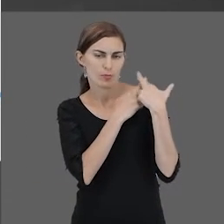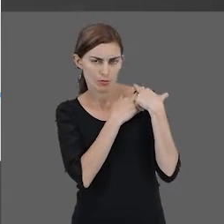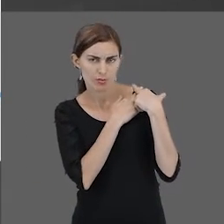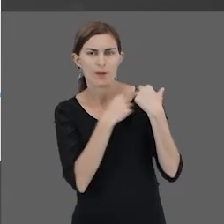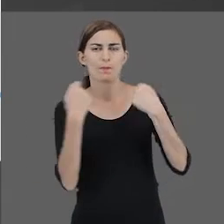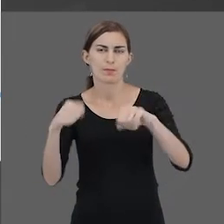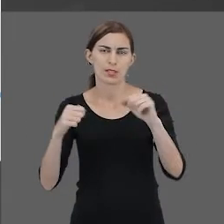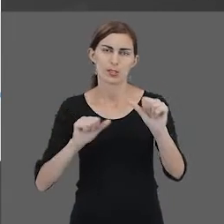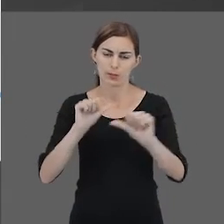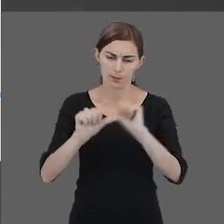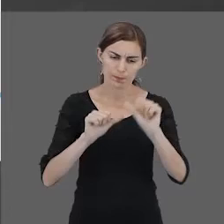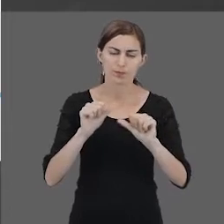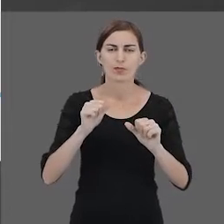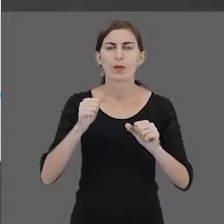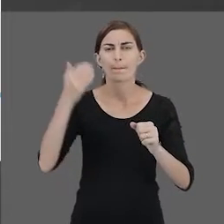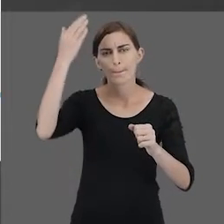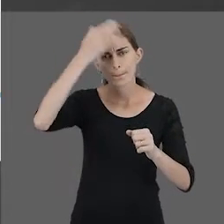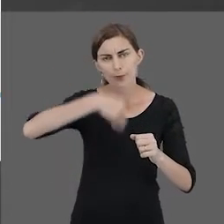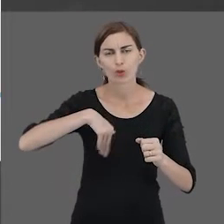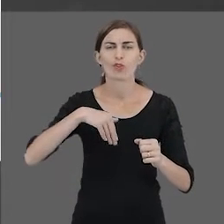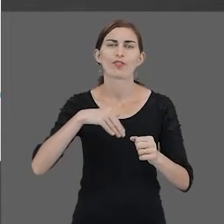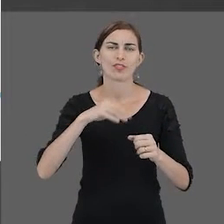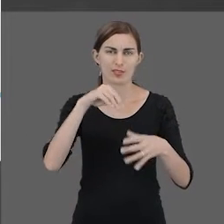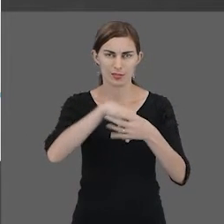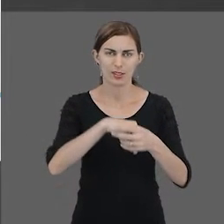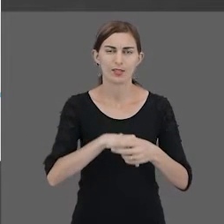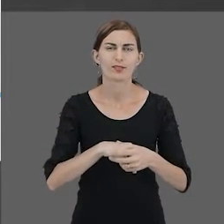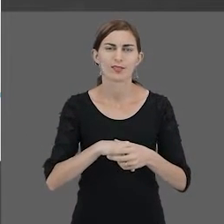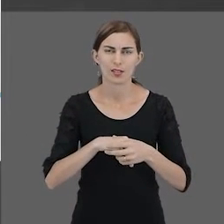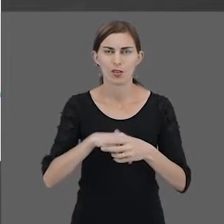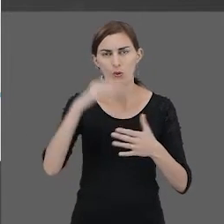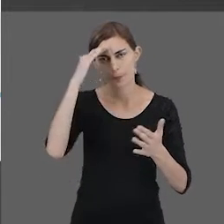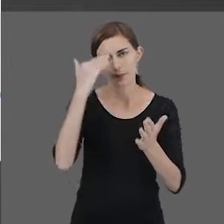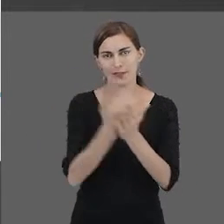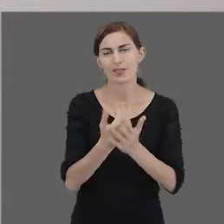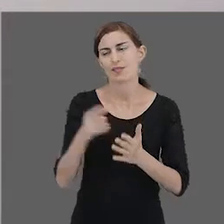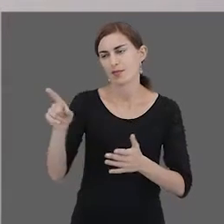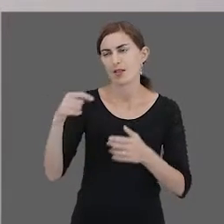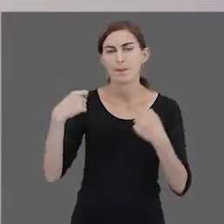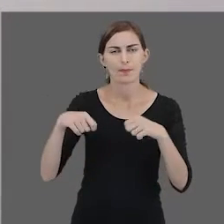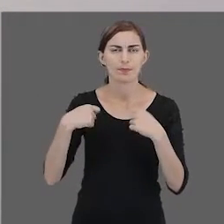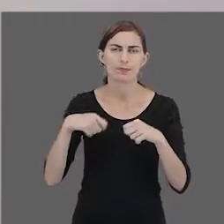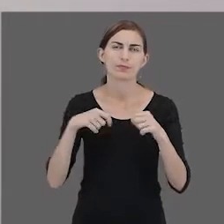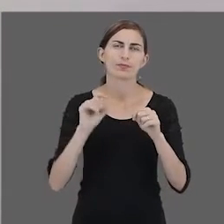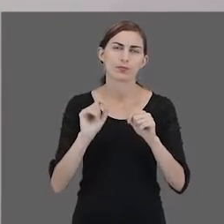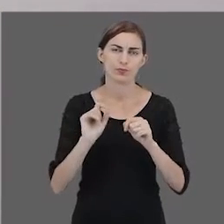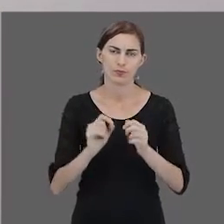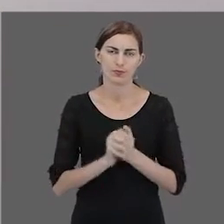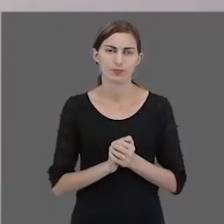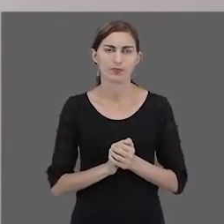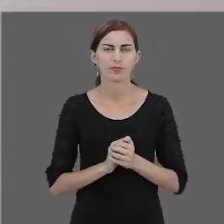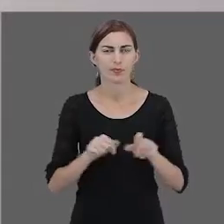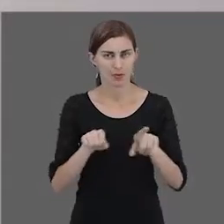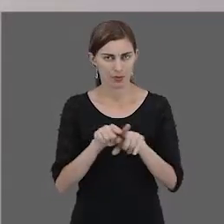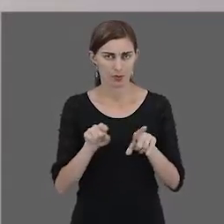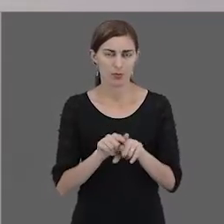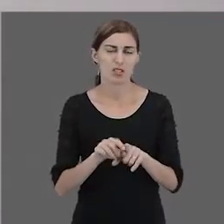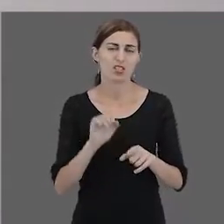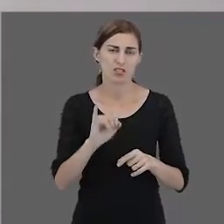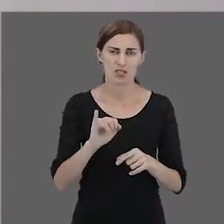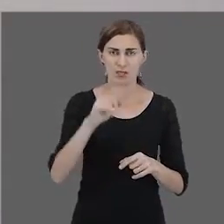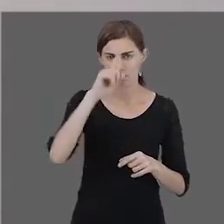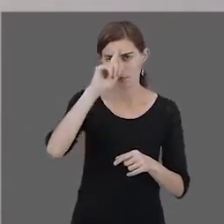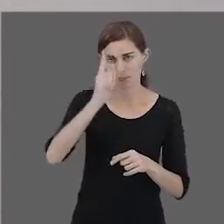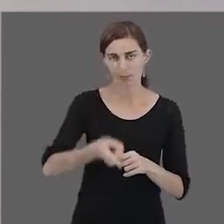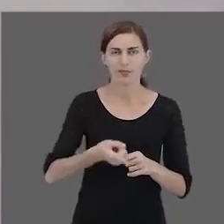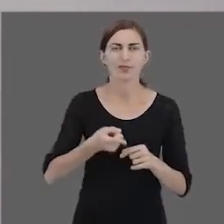as medidas administrativas internas a fim de atender às determinações legais necessárias. Bom, e se essas